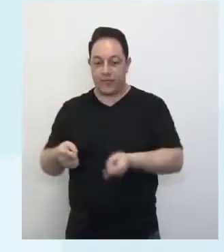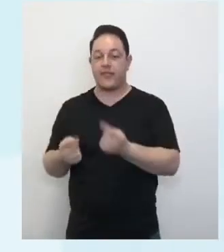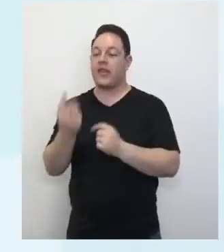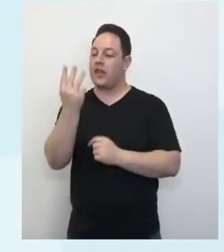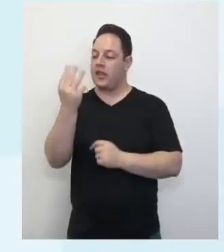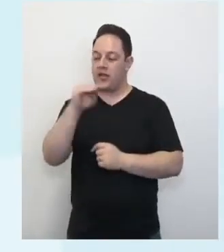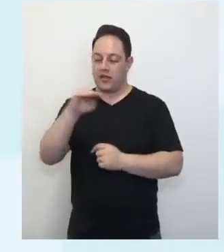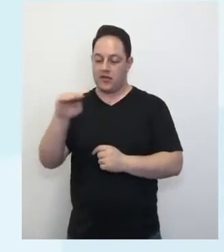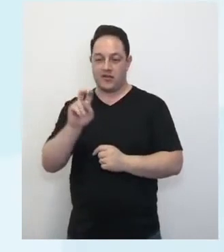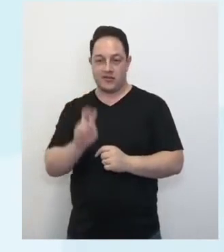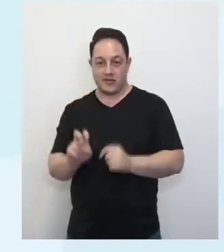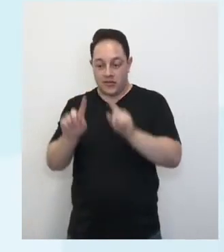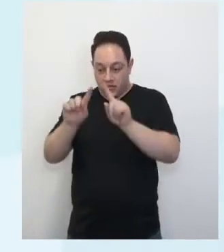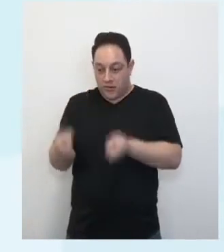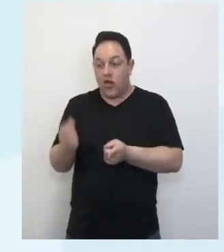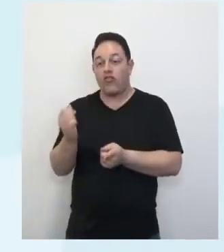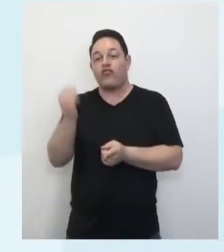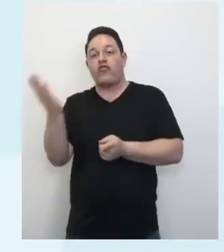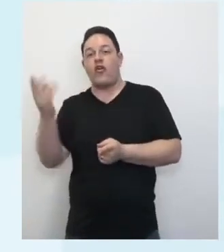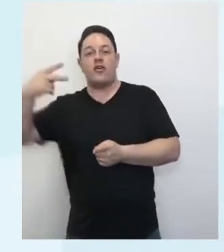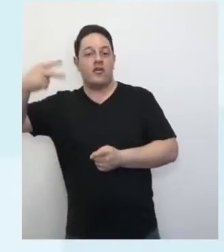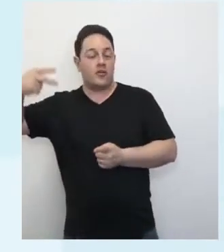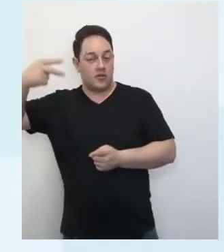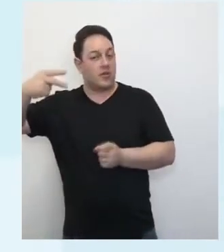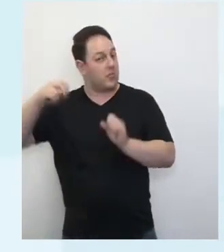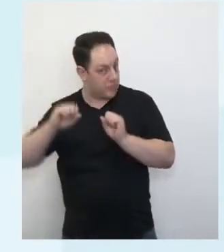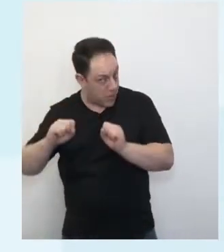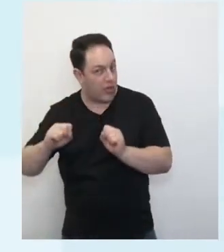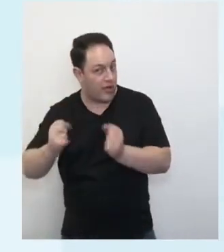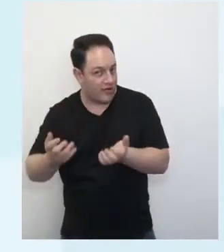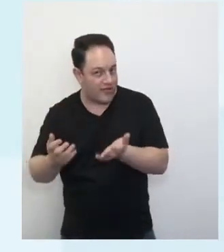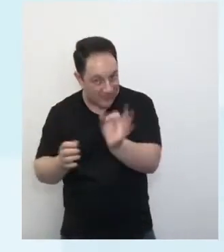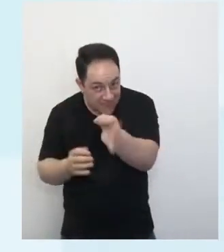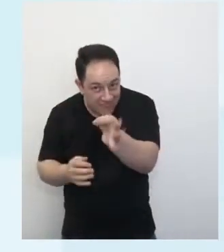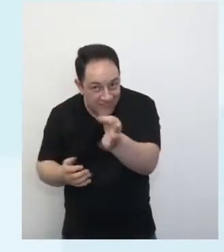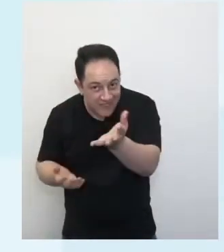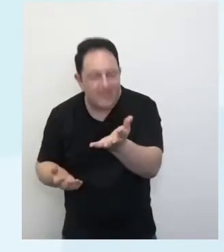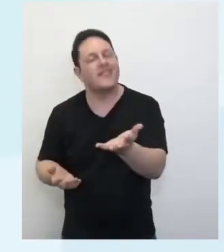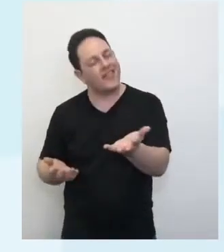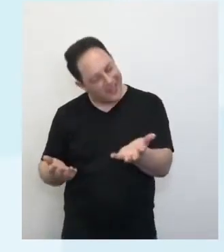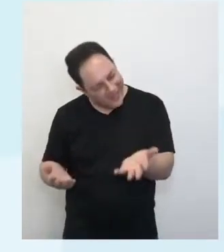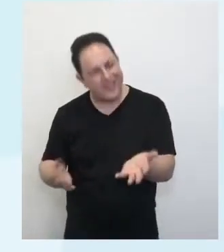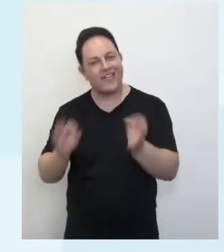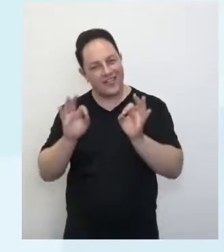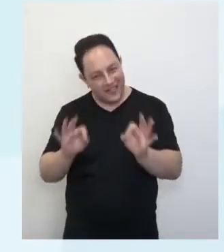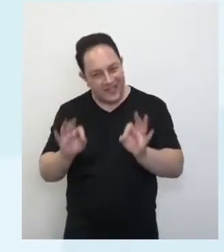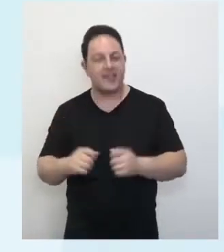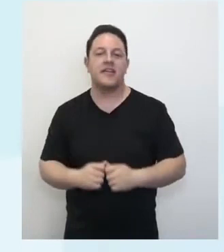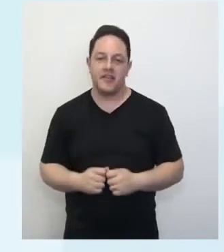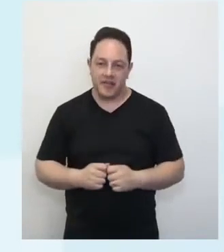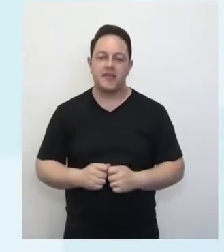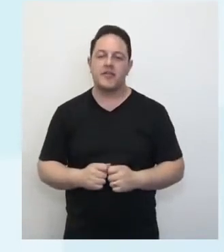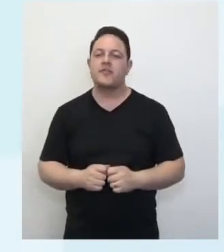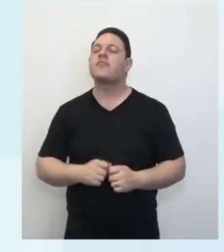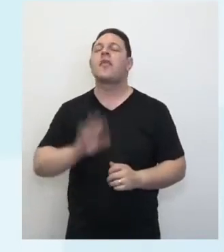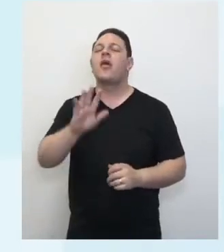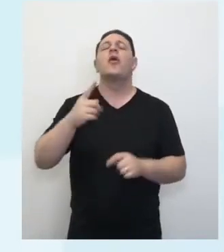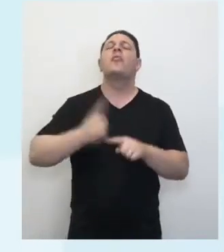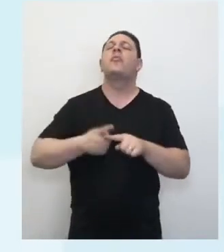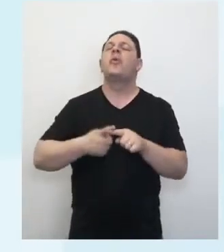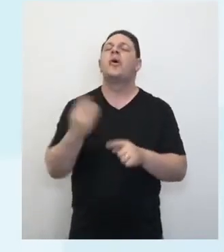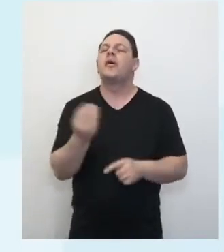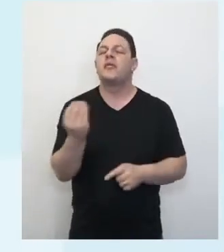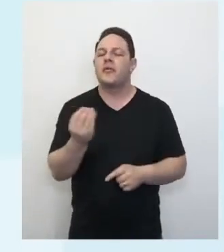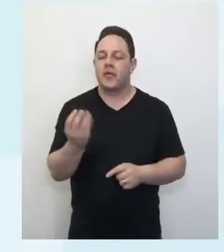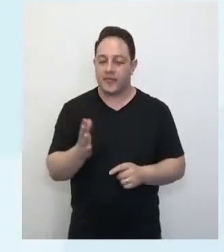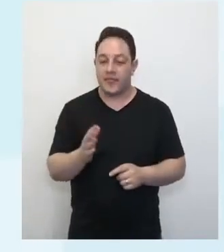sobre 5 e deixar o quadrado lá fora na verdade isso pessoal verdade né Muito bem por que que eu tô